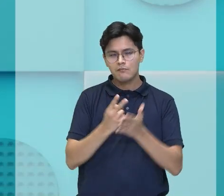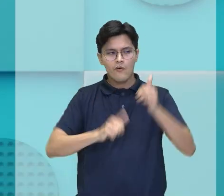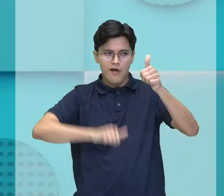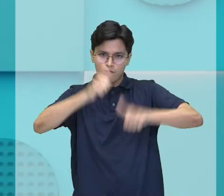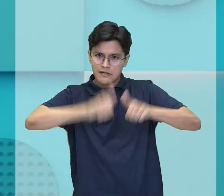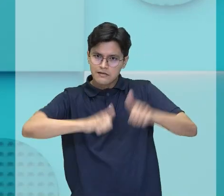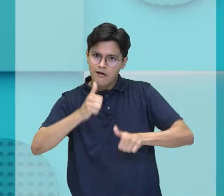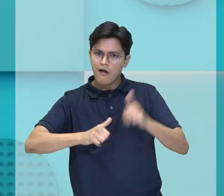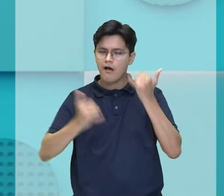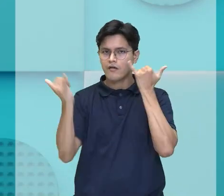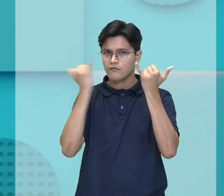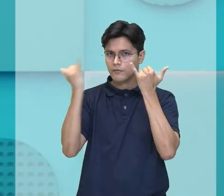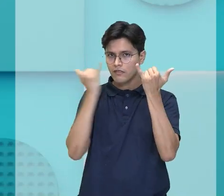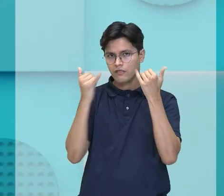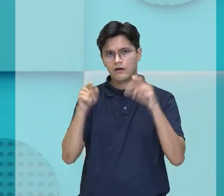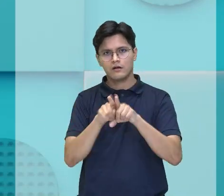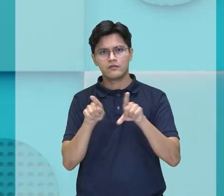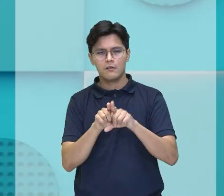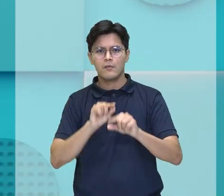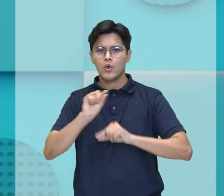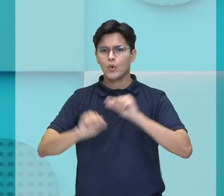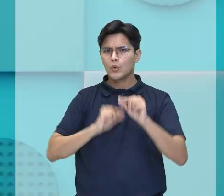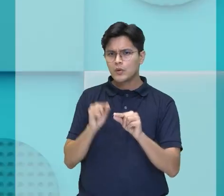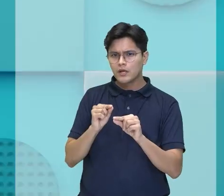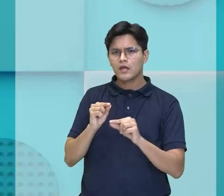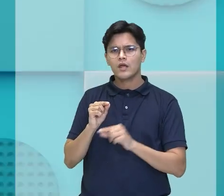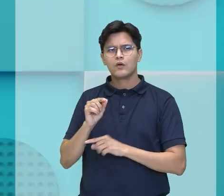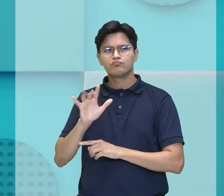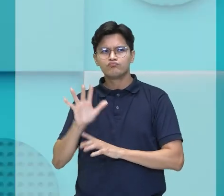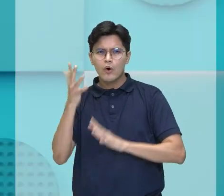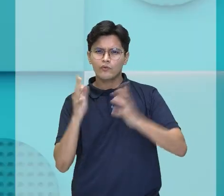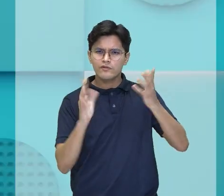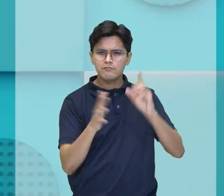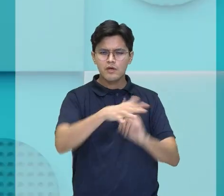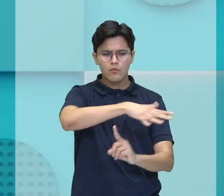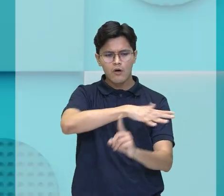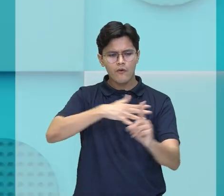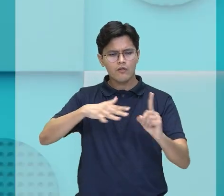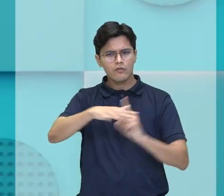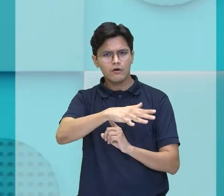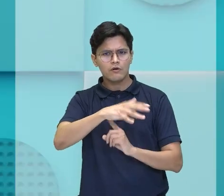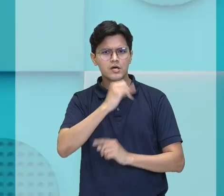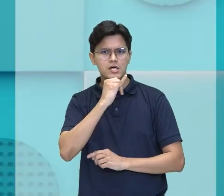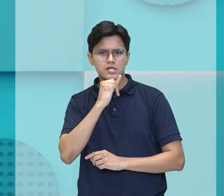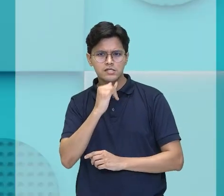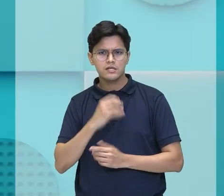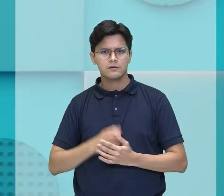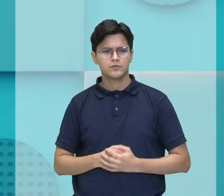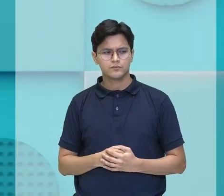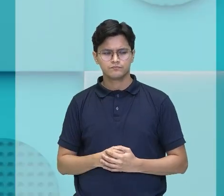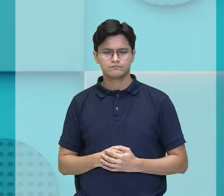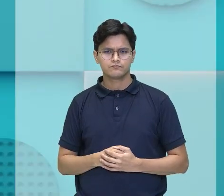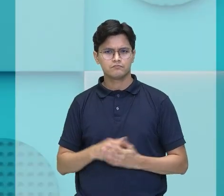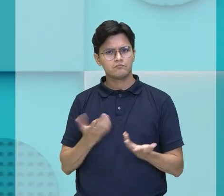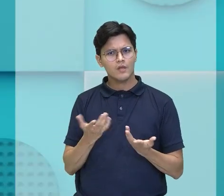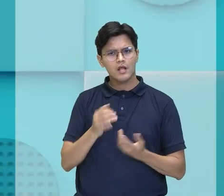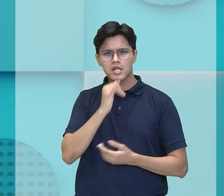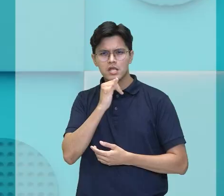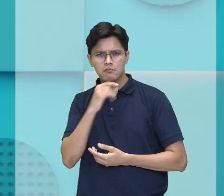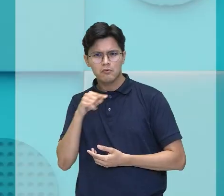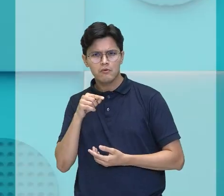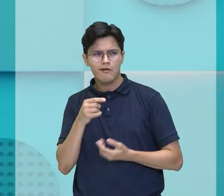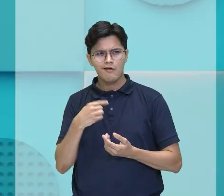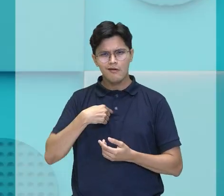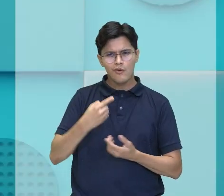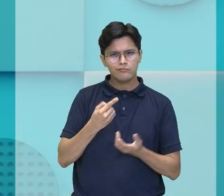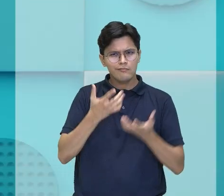ali para eu emitir essa minha opinião. Será que vale? Será que vale a pena, né, eu seguir esse caminho ou não? Ou,